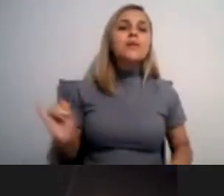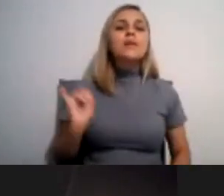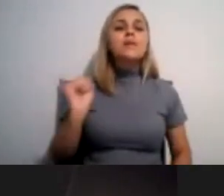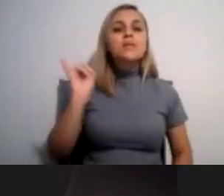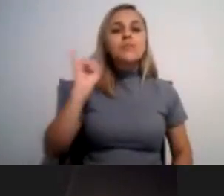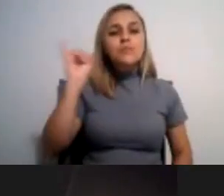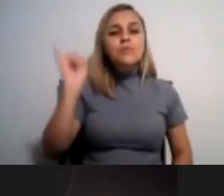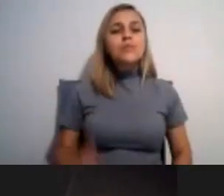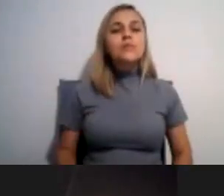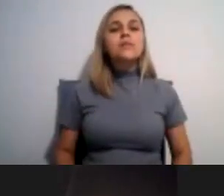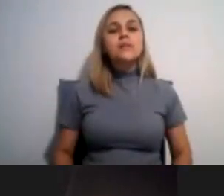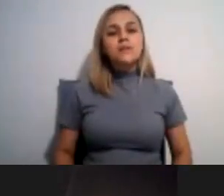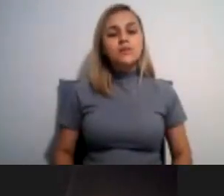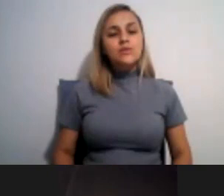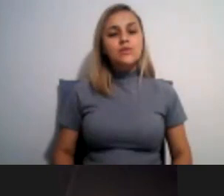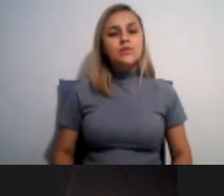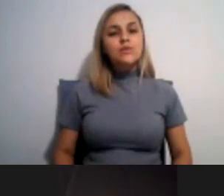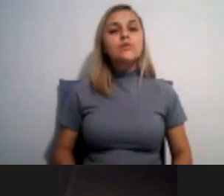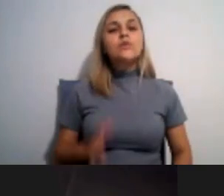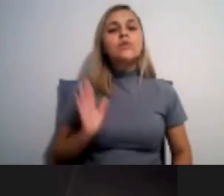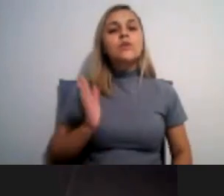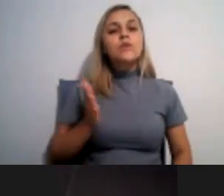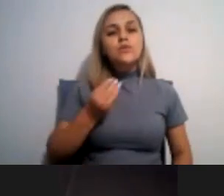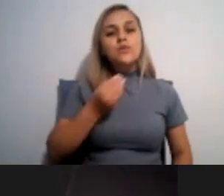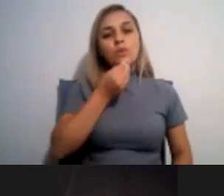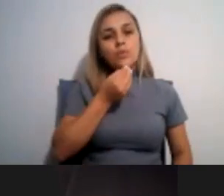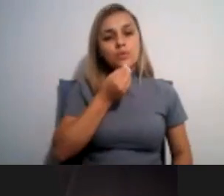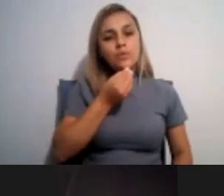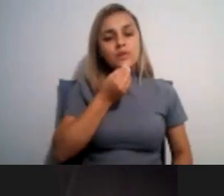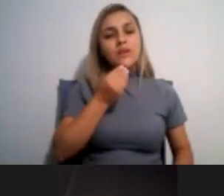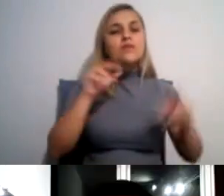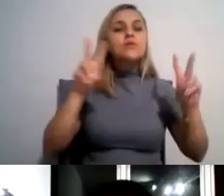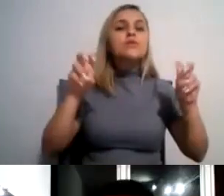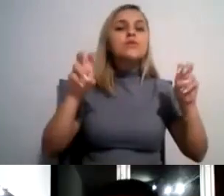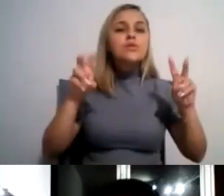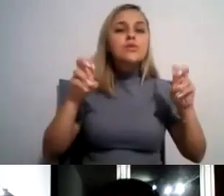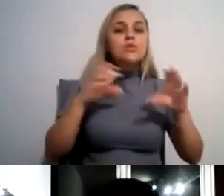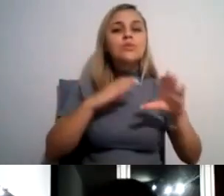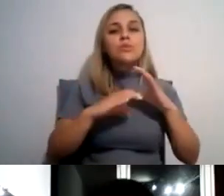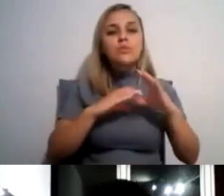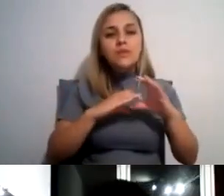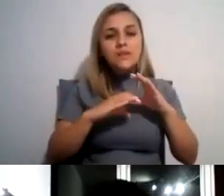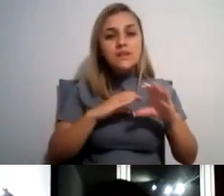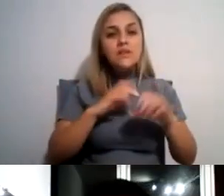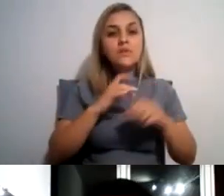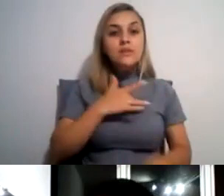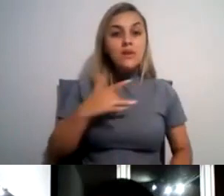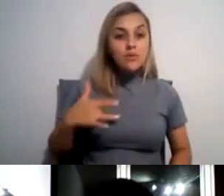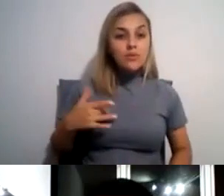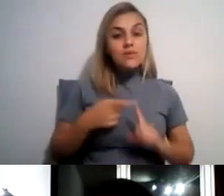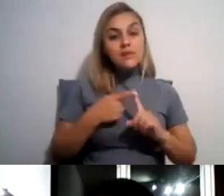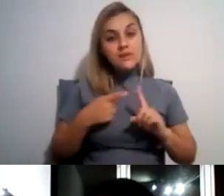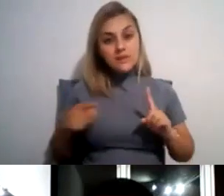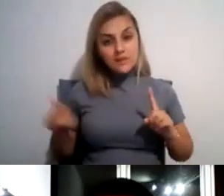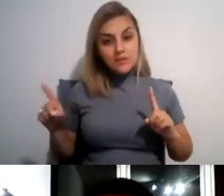vem chegando. Eu tive a oportunidade de falar sobre comunicação em saúde na semana passada no Hospital